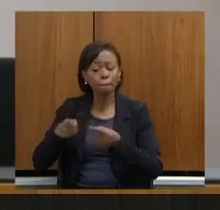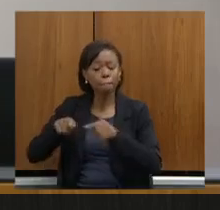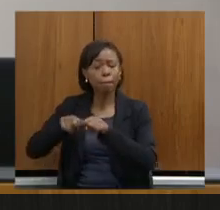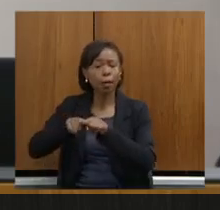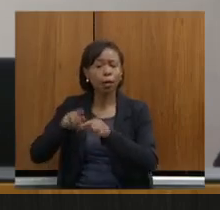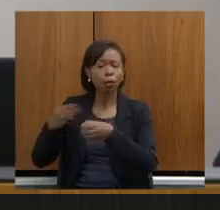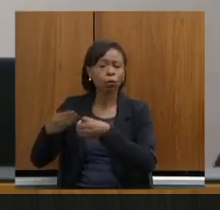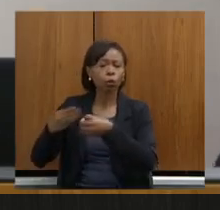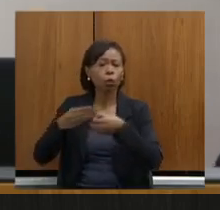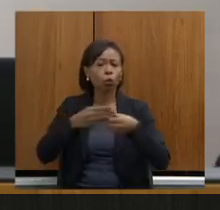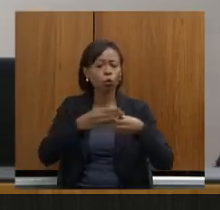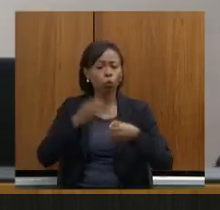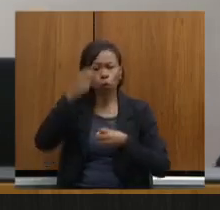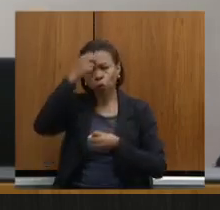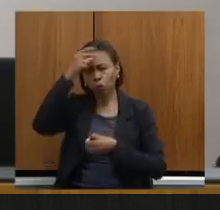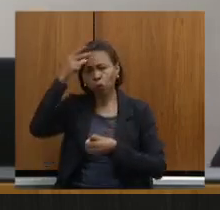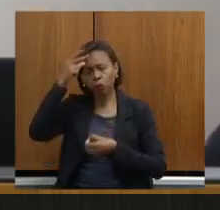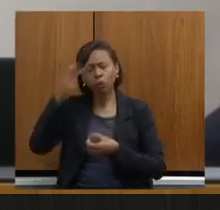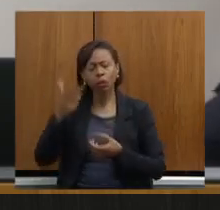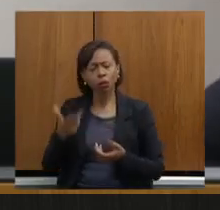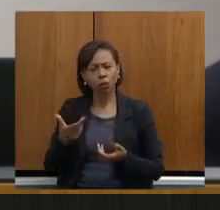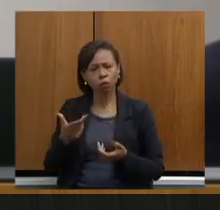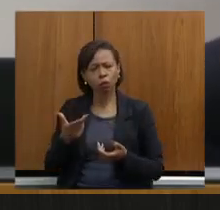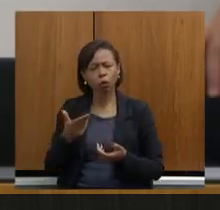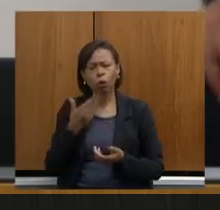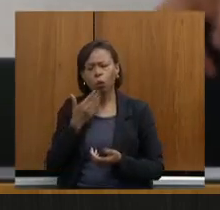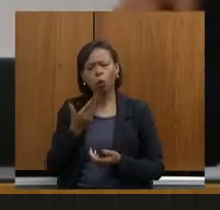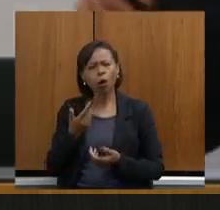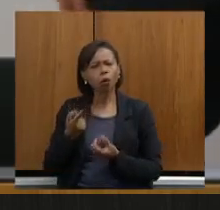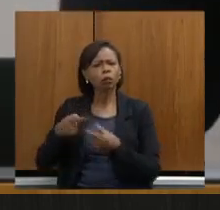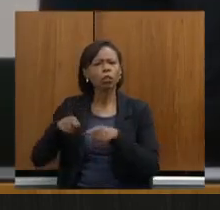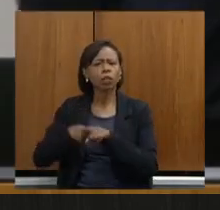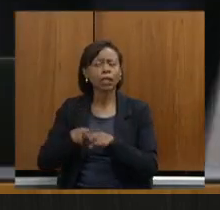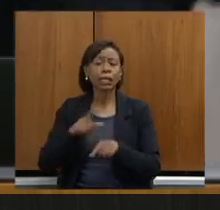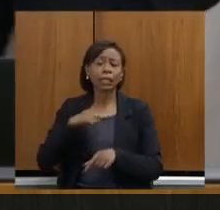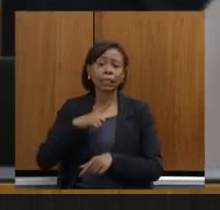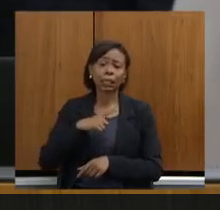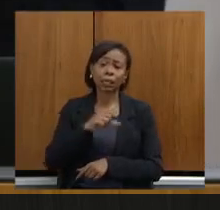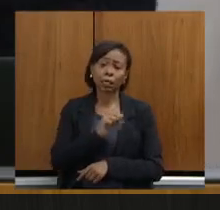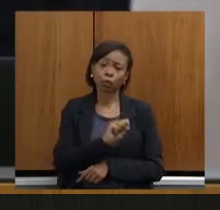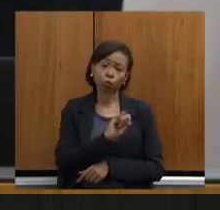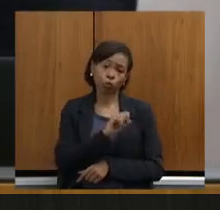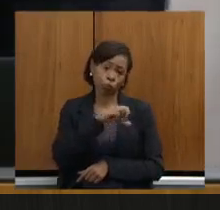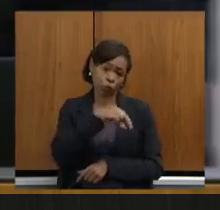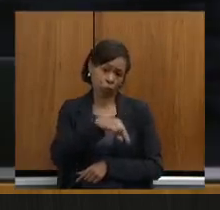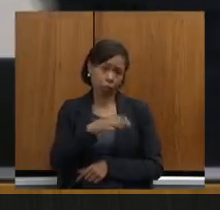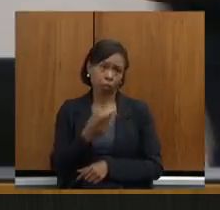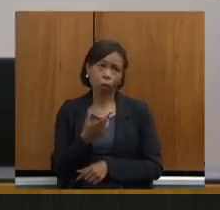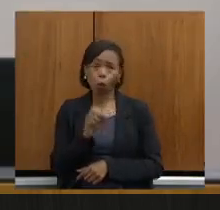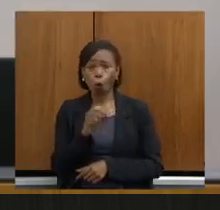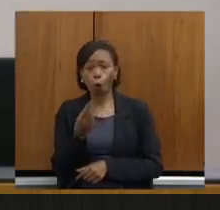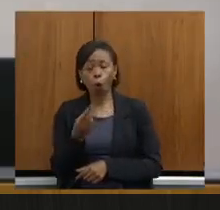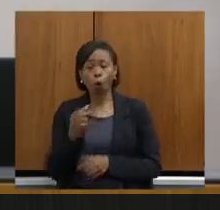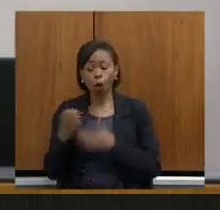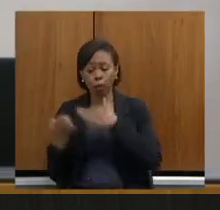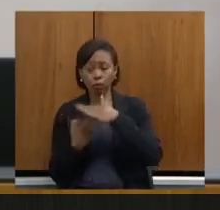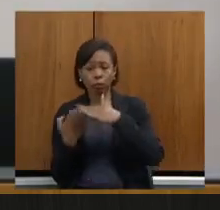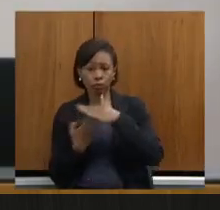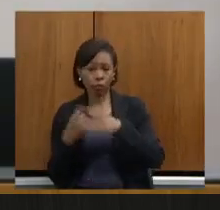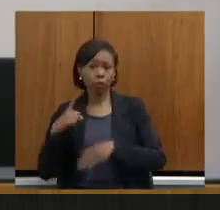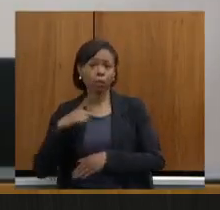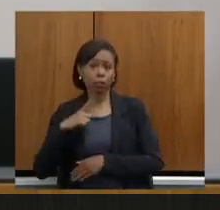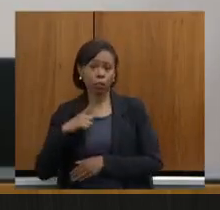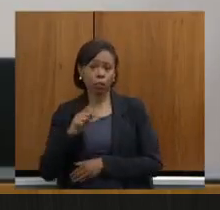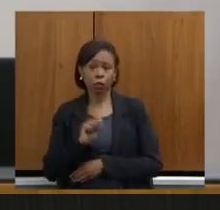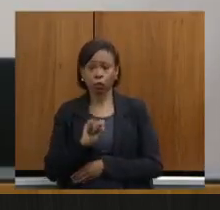e com os municípios é que tem um sim ou os consórcios que tenho sim que muitos municípios